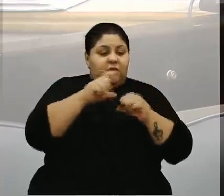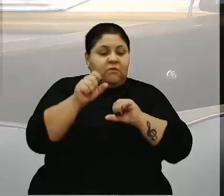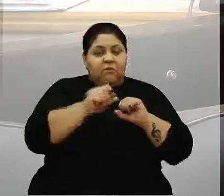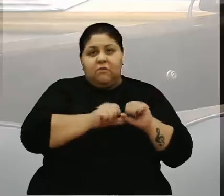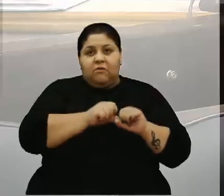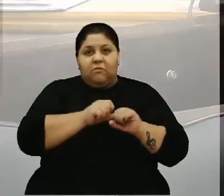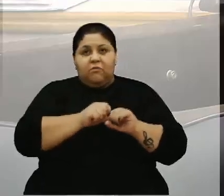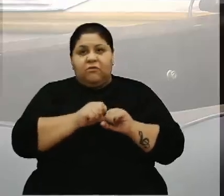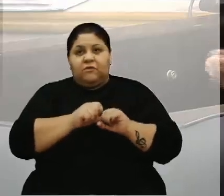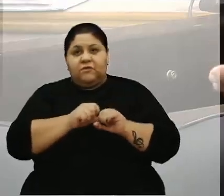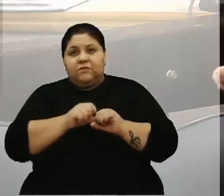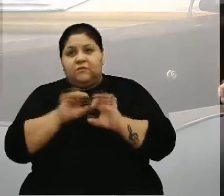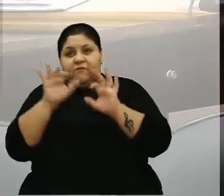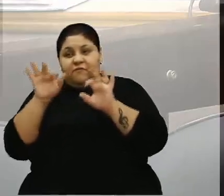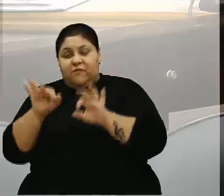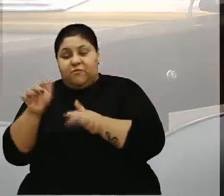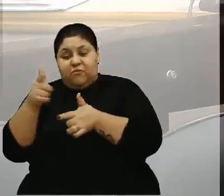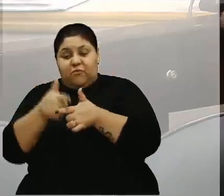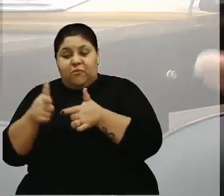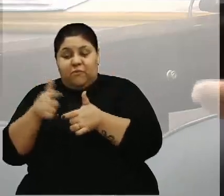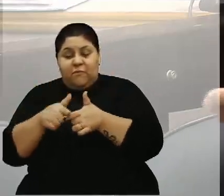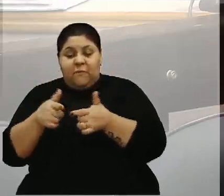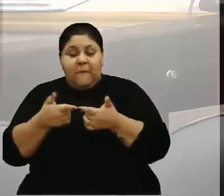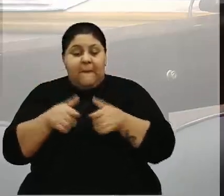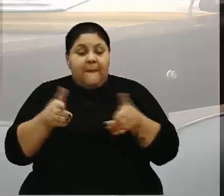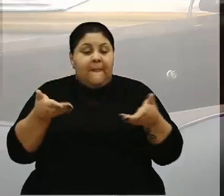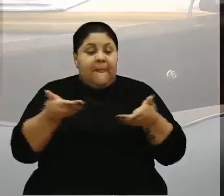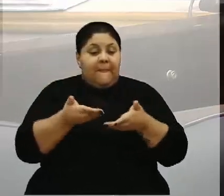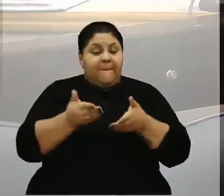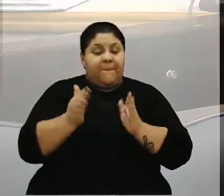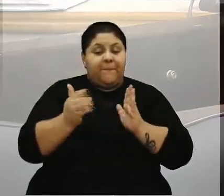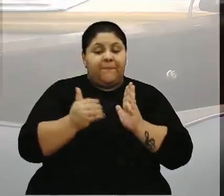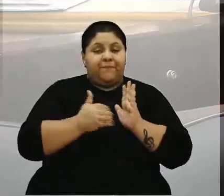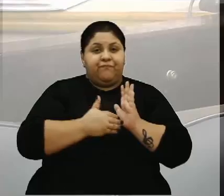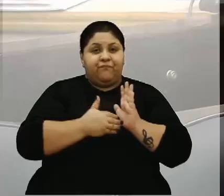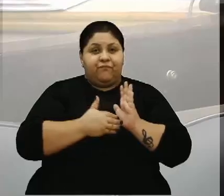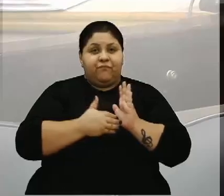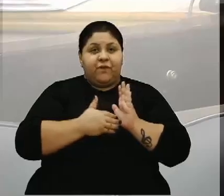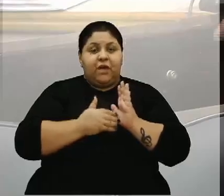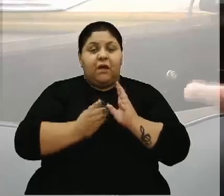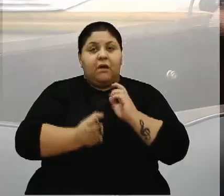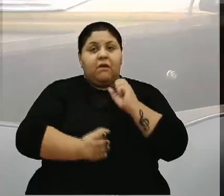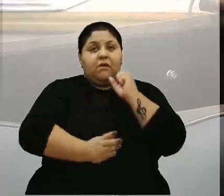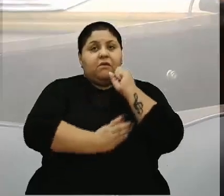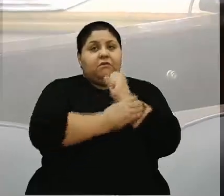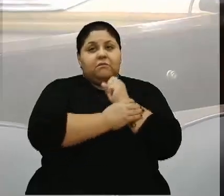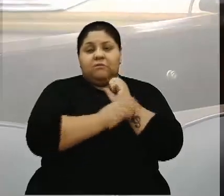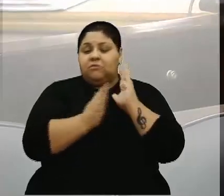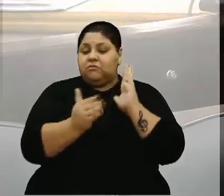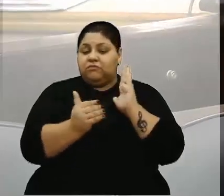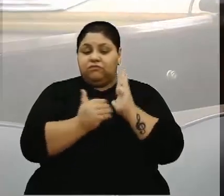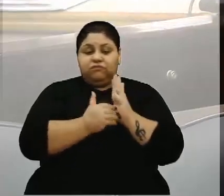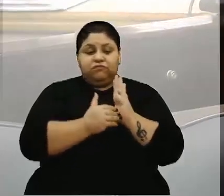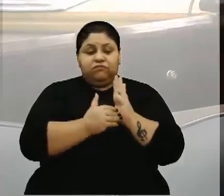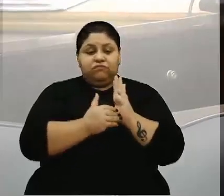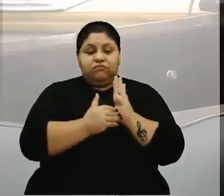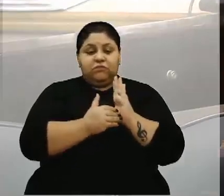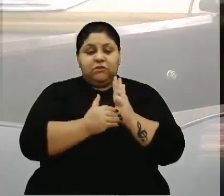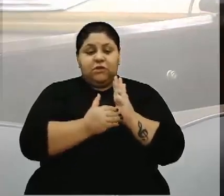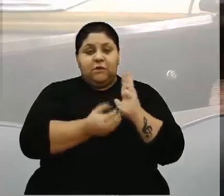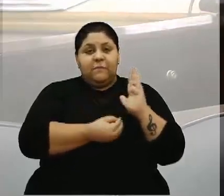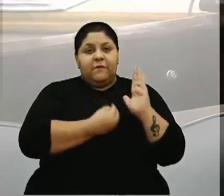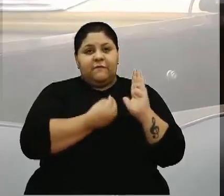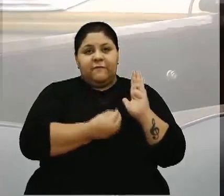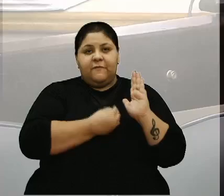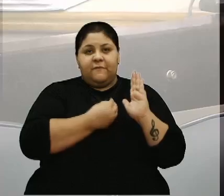sair dessa. Mas enquanto isso, que pelo mínimo se garanta o mínimo da sobrevivência dessa categoria